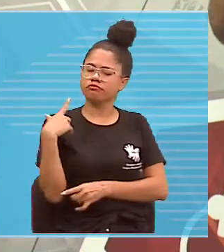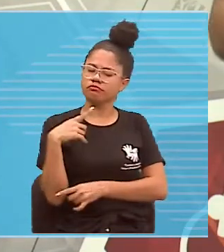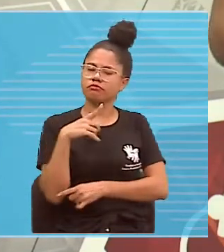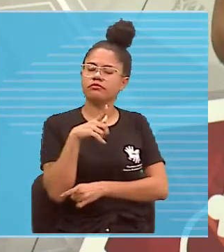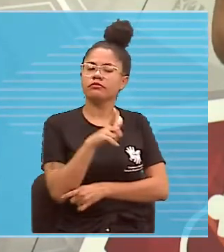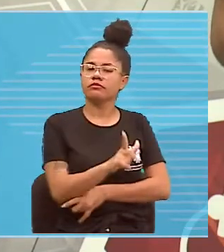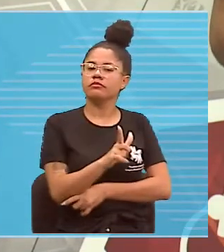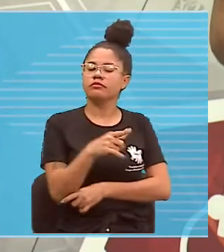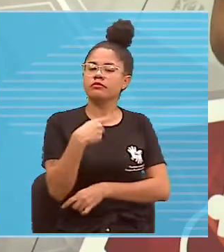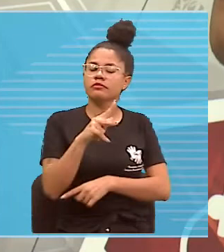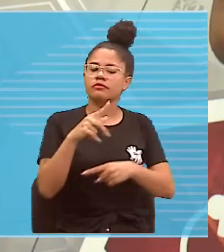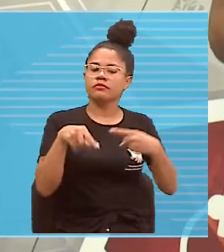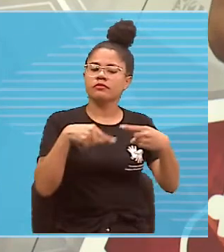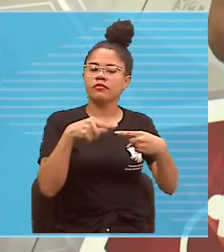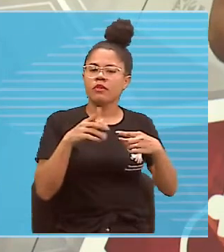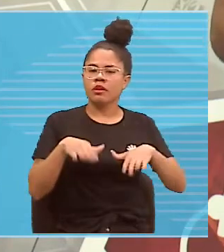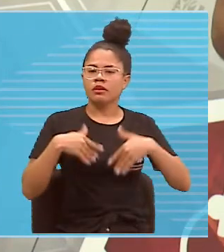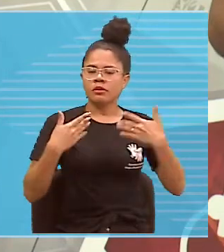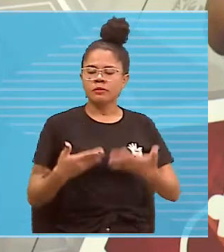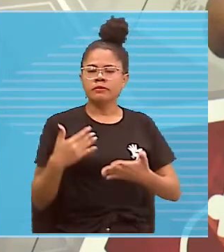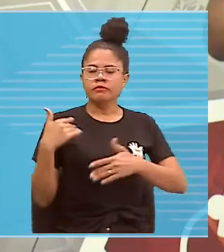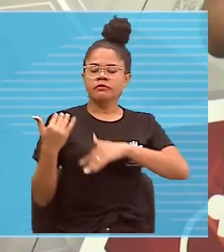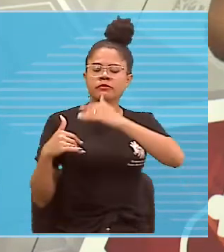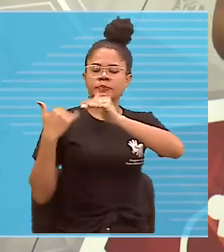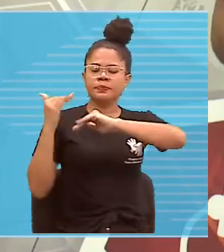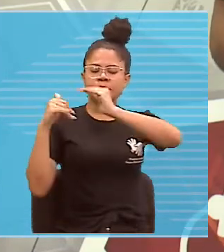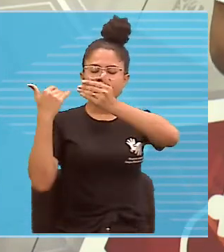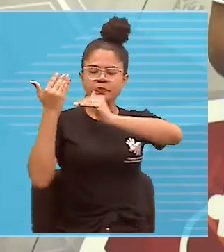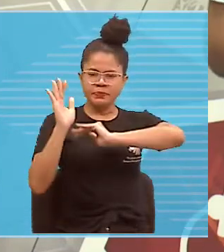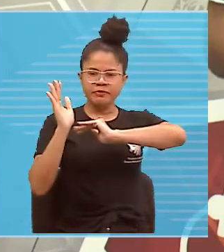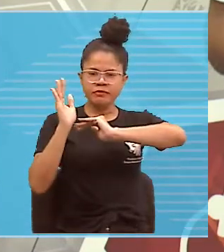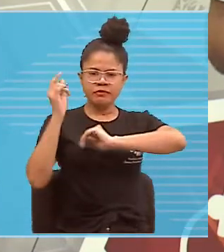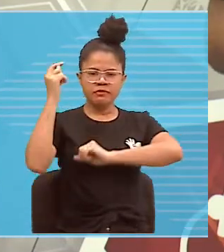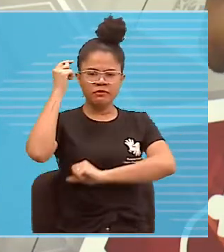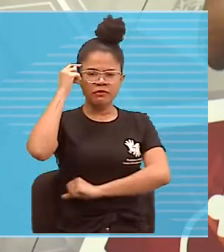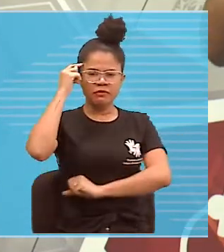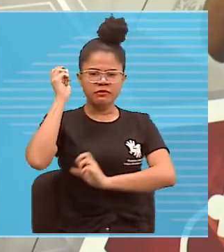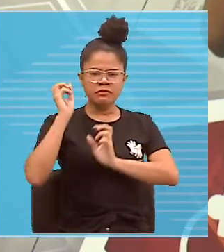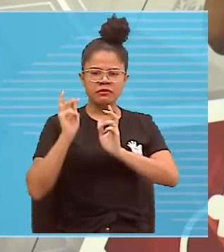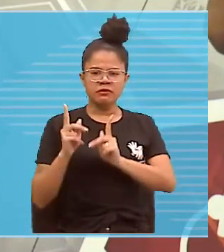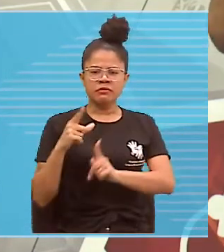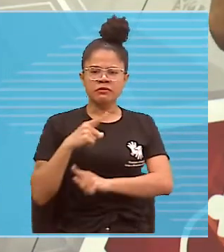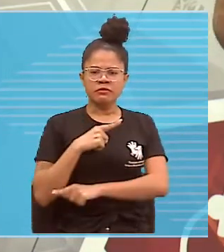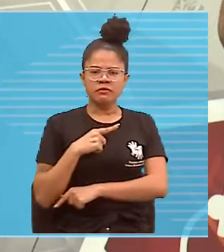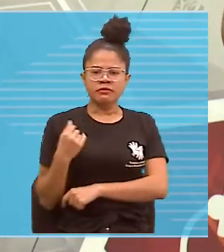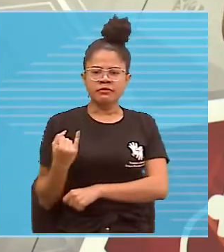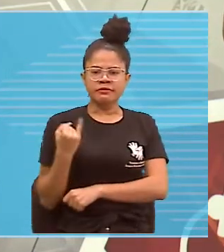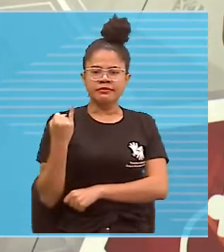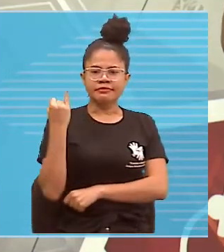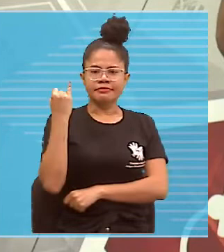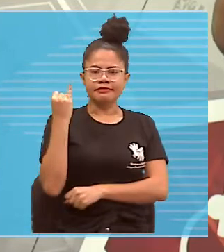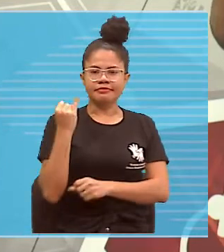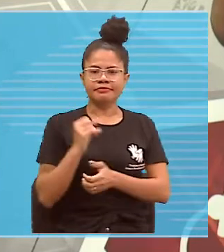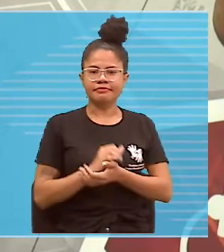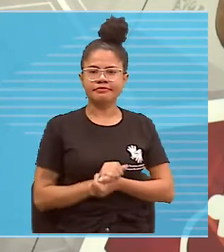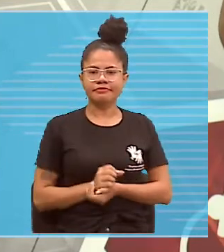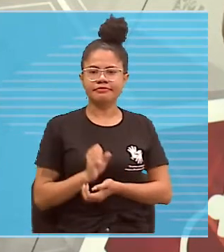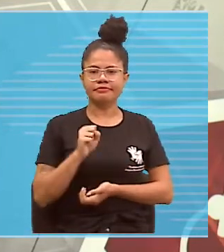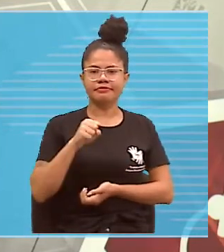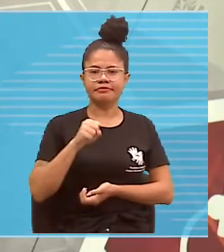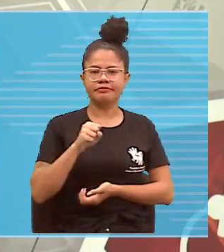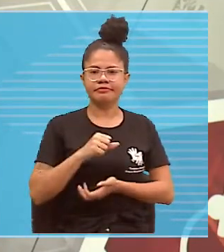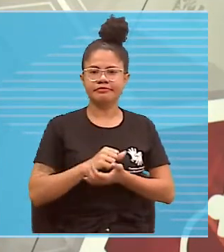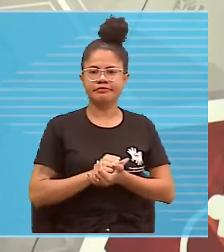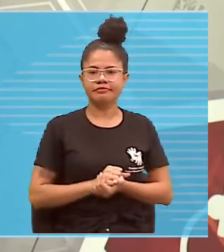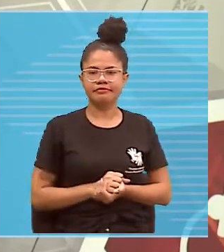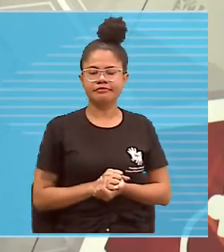Desenvolvimento intelectual. Então, tem certa importância o projeto. Então, se você quer, você vai, conversa